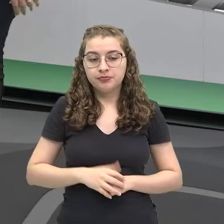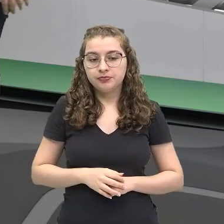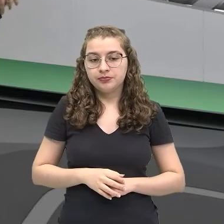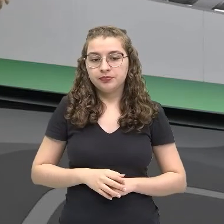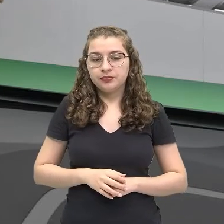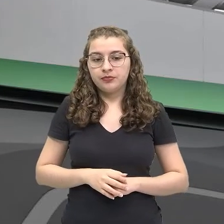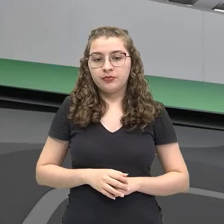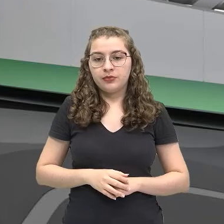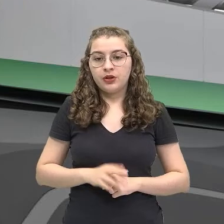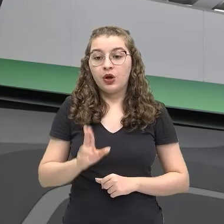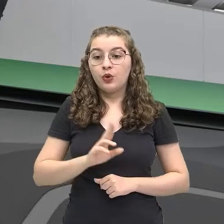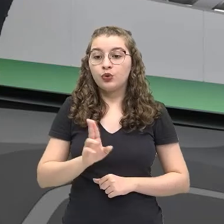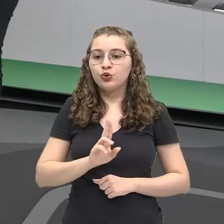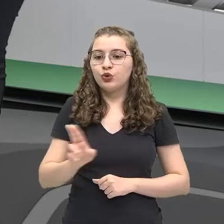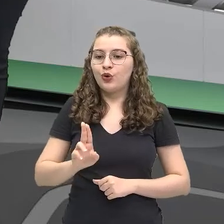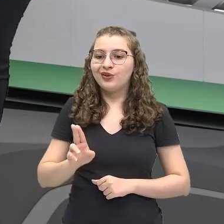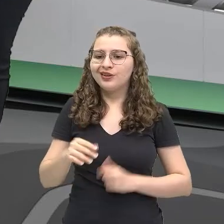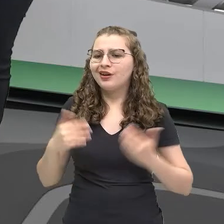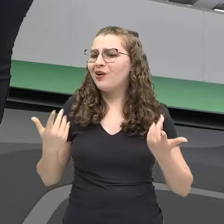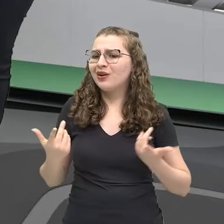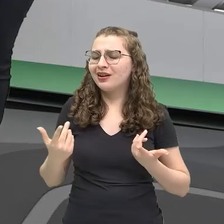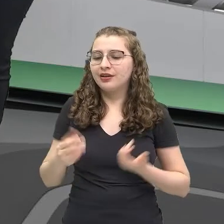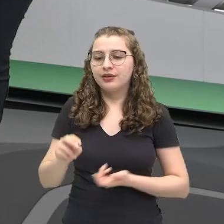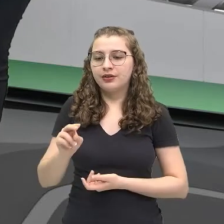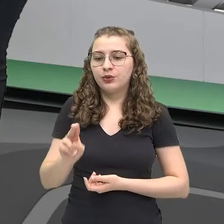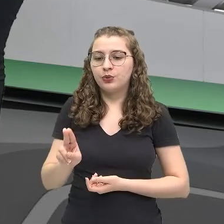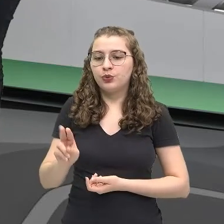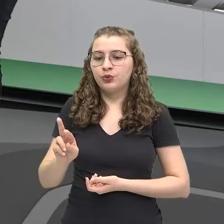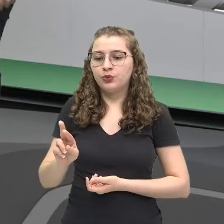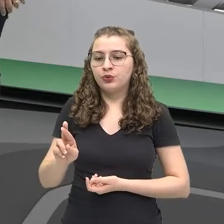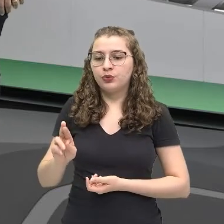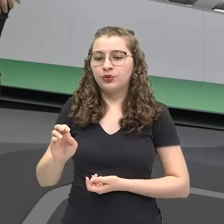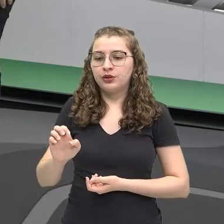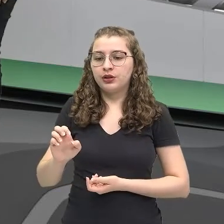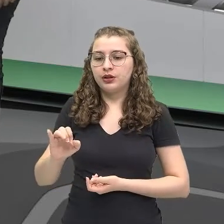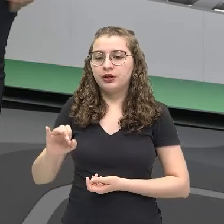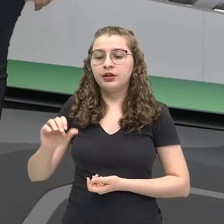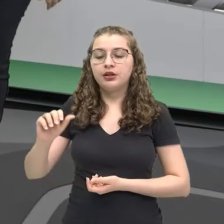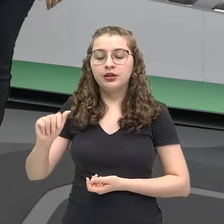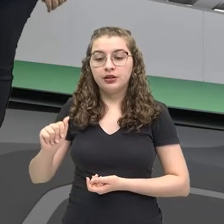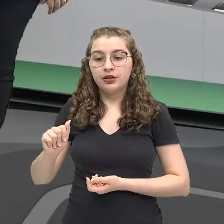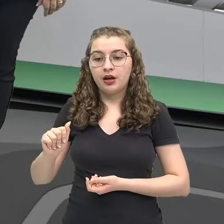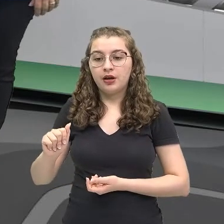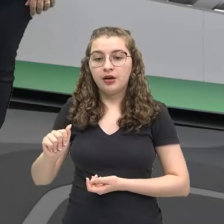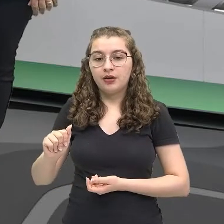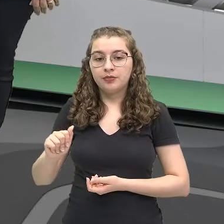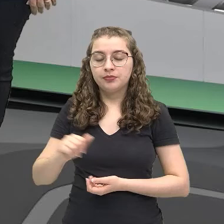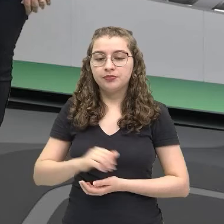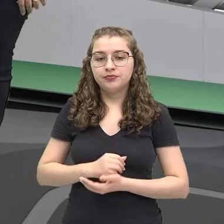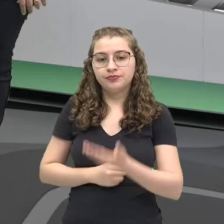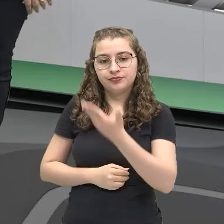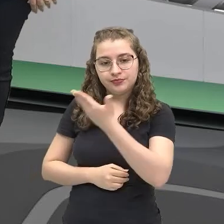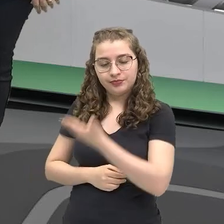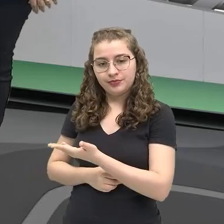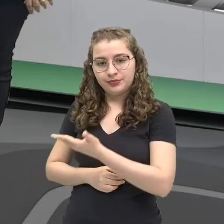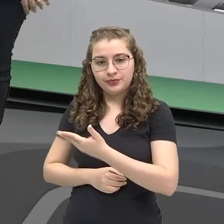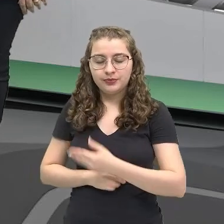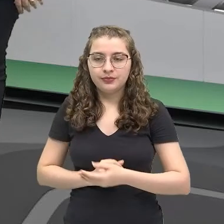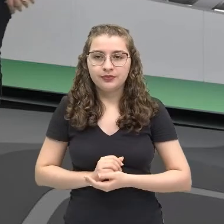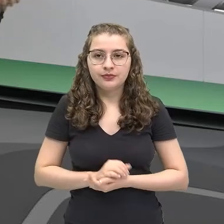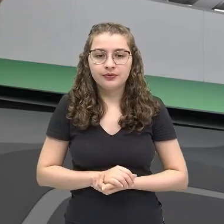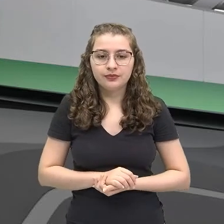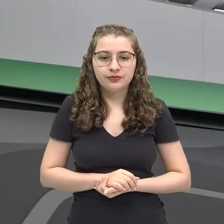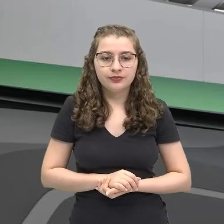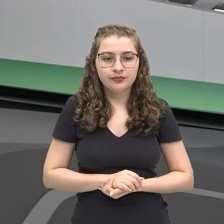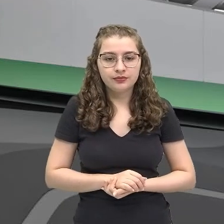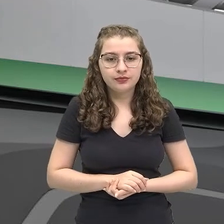é a ureia. Na verdade, o químico ele encontrou a ureia. Essa aqui é a fórmula da ureia. Ela é chamada